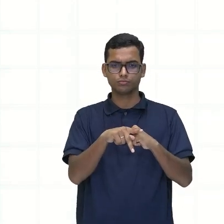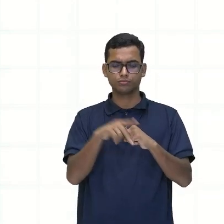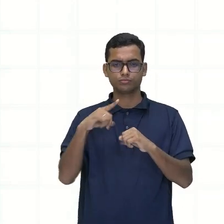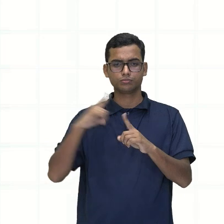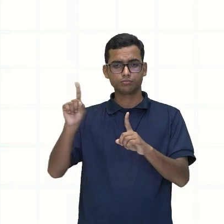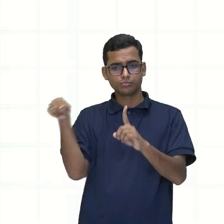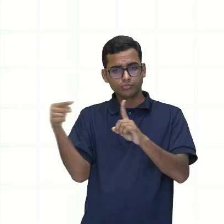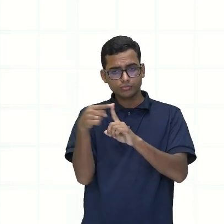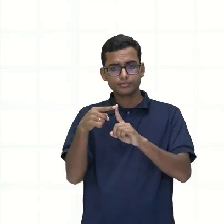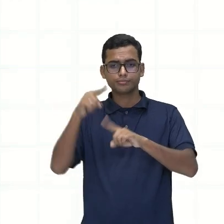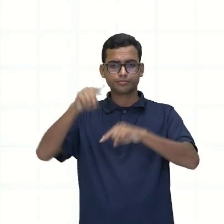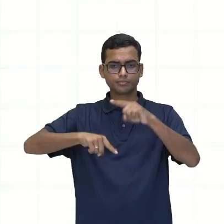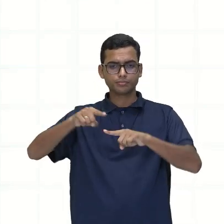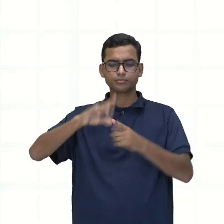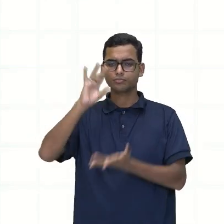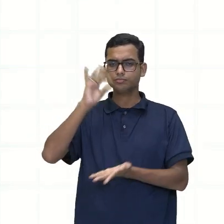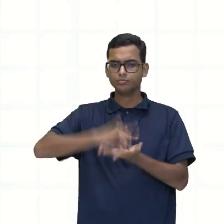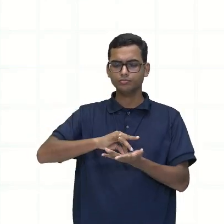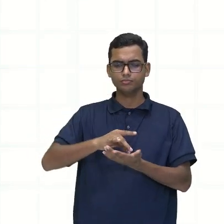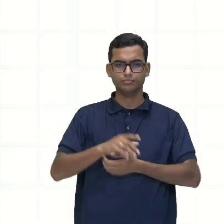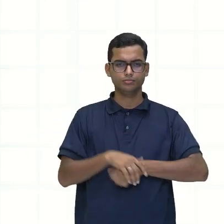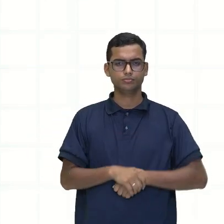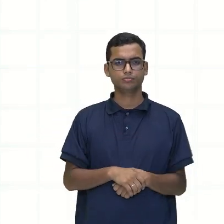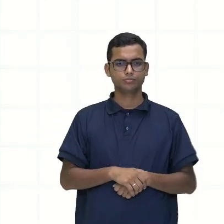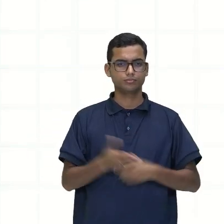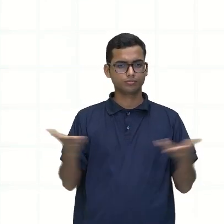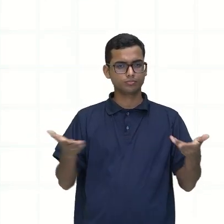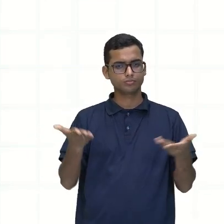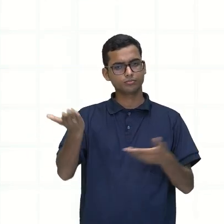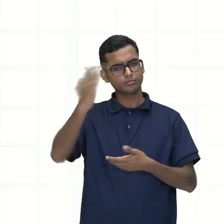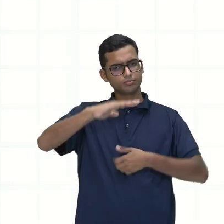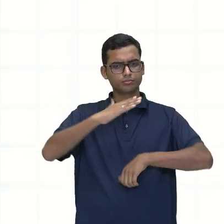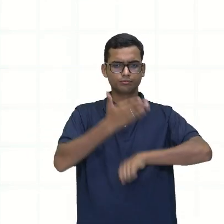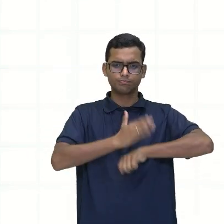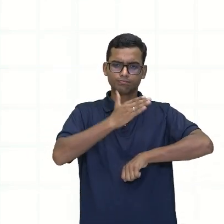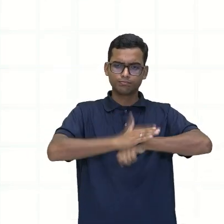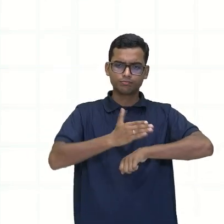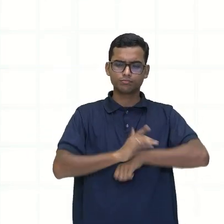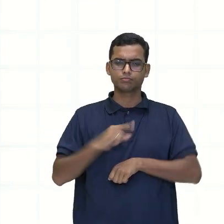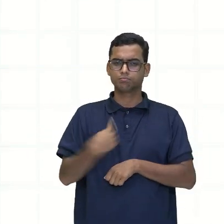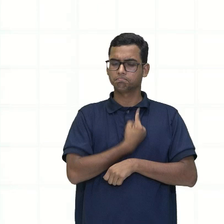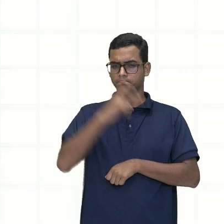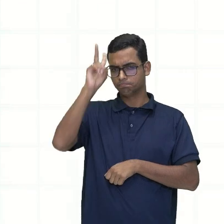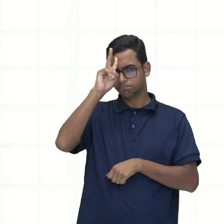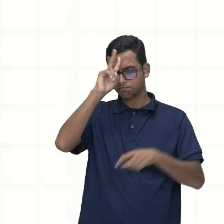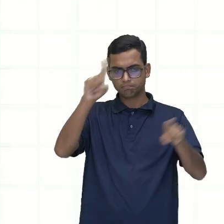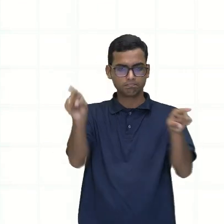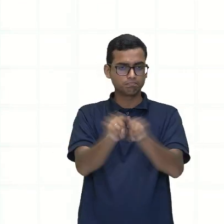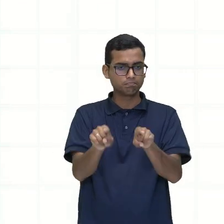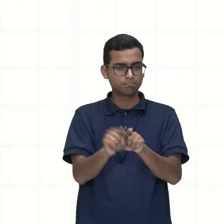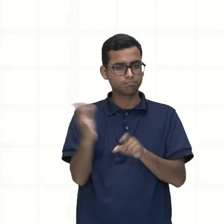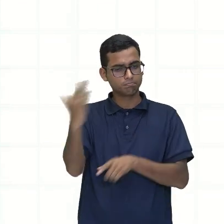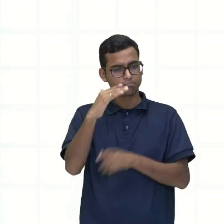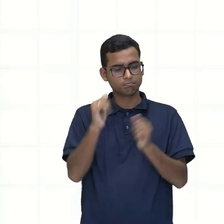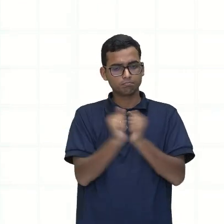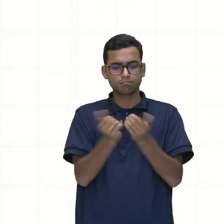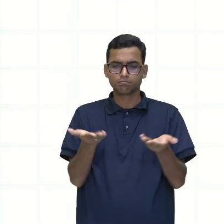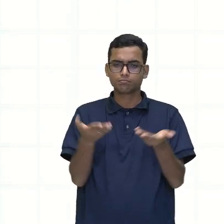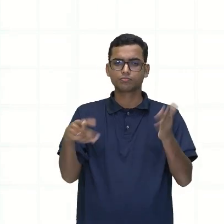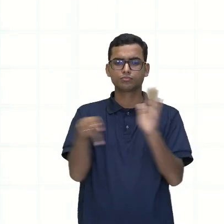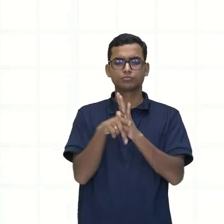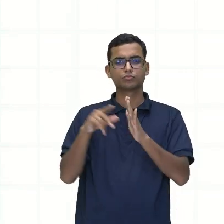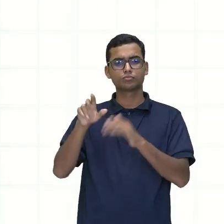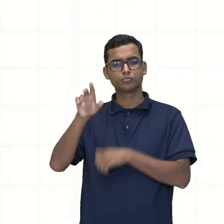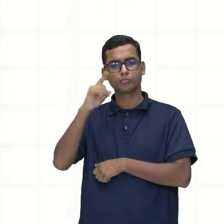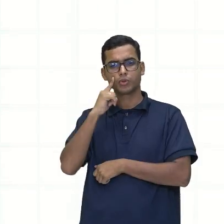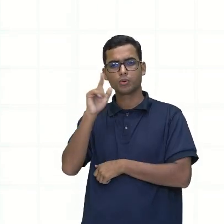objeto. Object pronouns. E vamos exercitar um pouquinho para a gente relembrar? Vamos aqui junto comigo substituir alguns